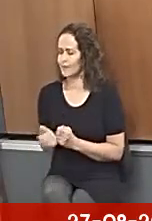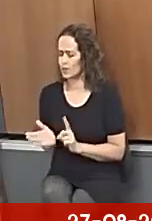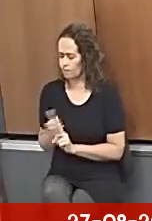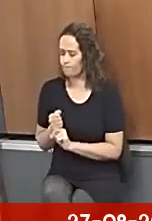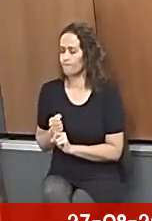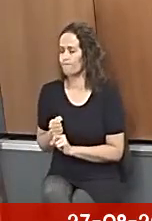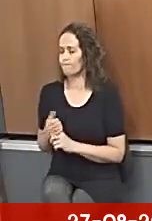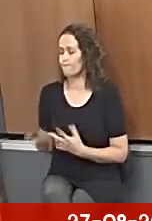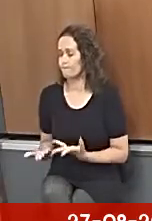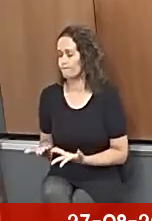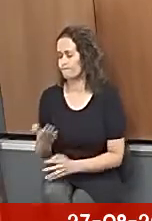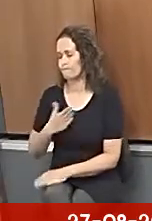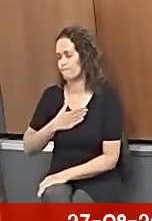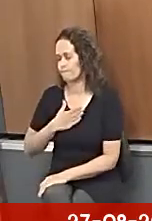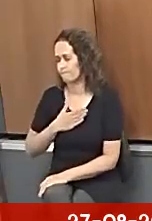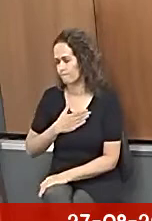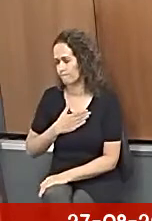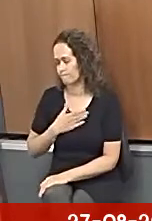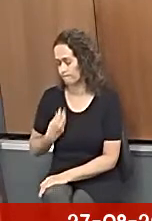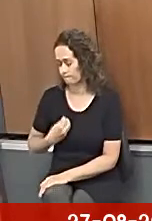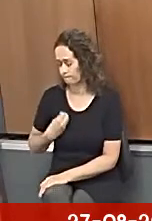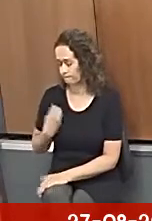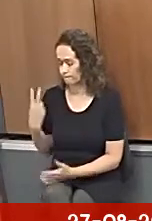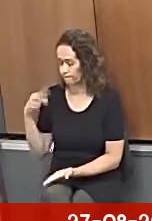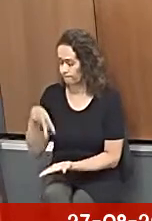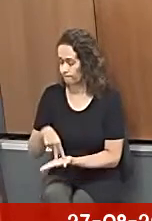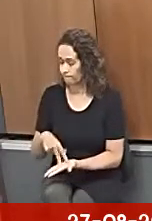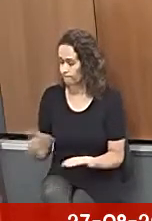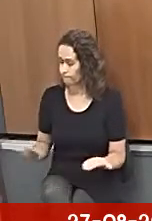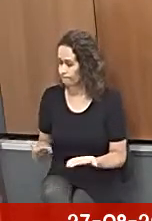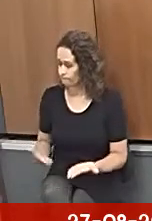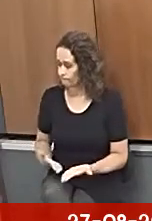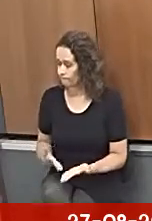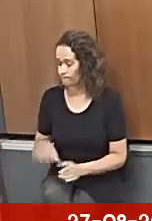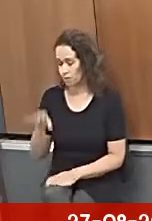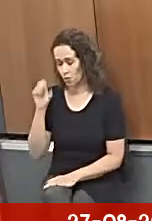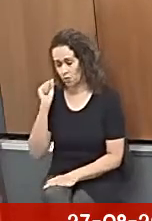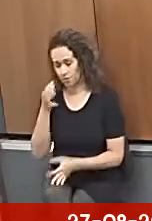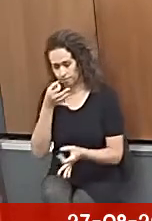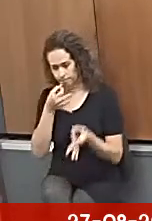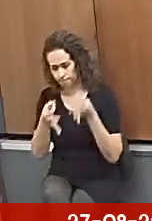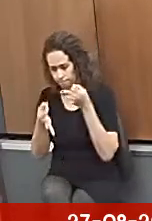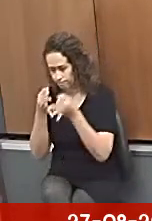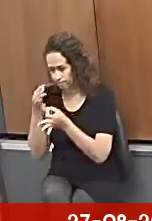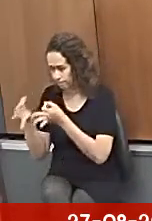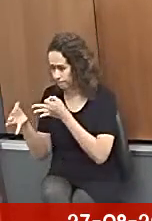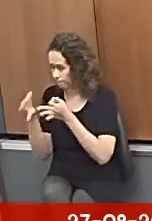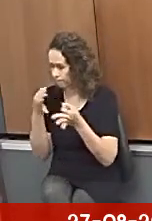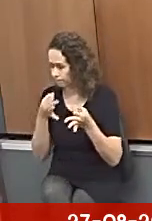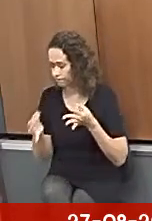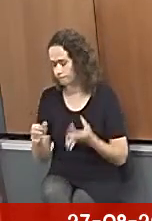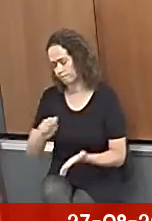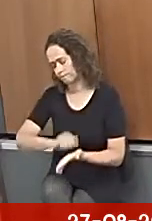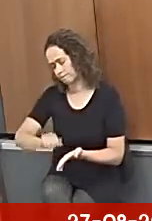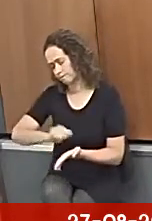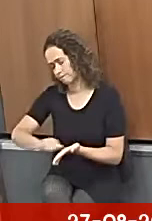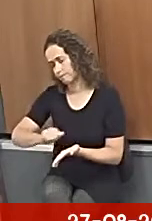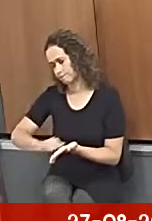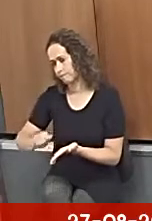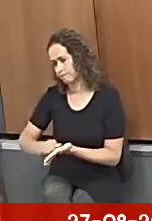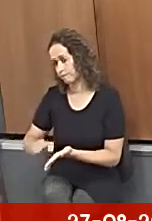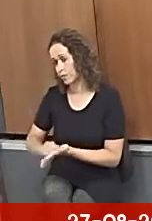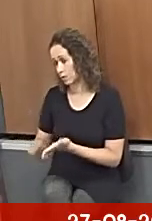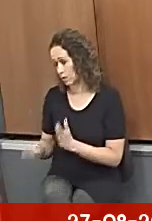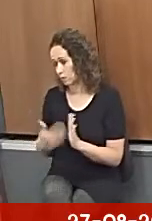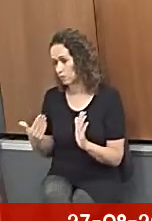hoje é pra como foi dito pelo deputado luis guilherme ouvir atentamente tudo que foi dito anotar tudo o que foi dito